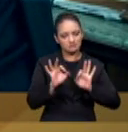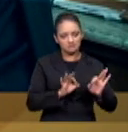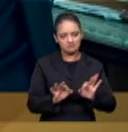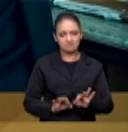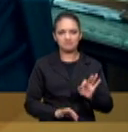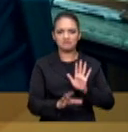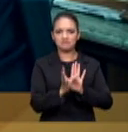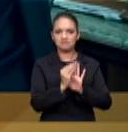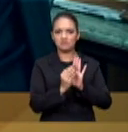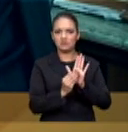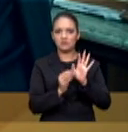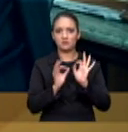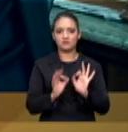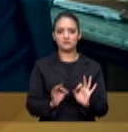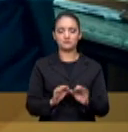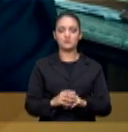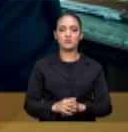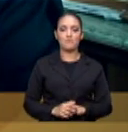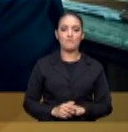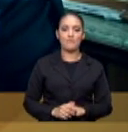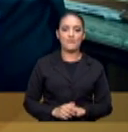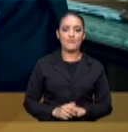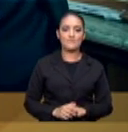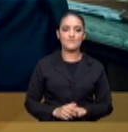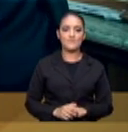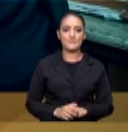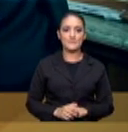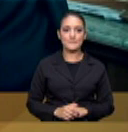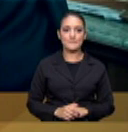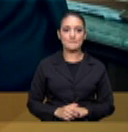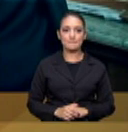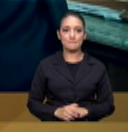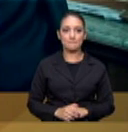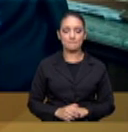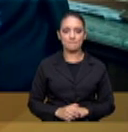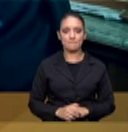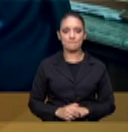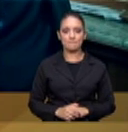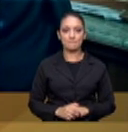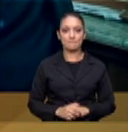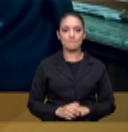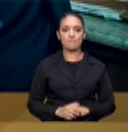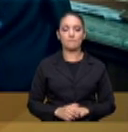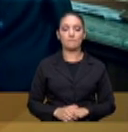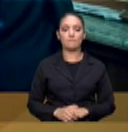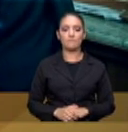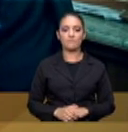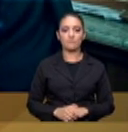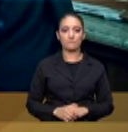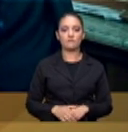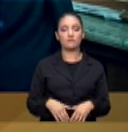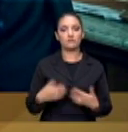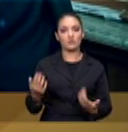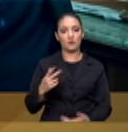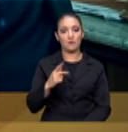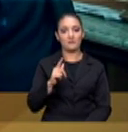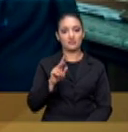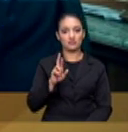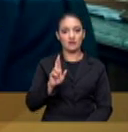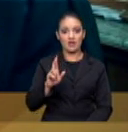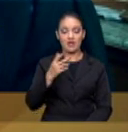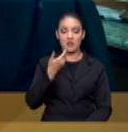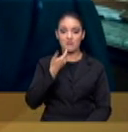E digo que a Procuradoria opina